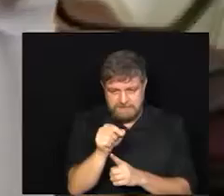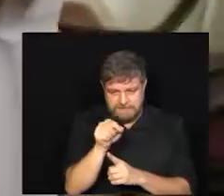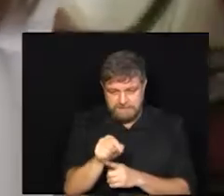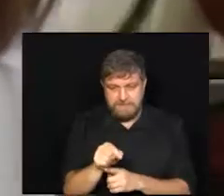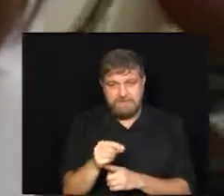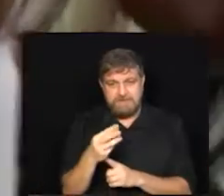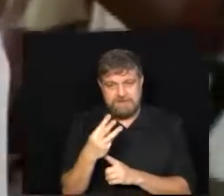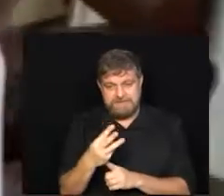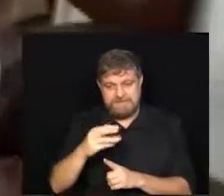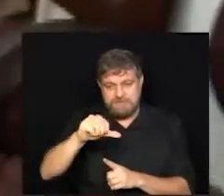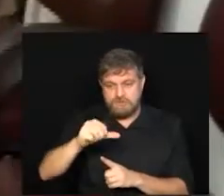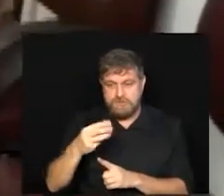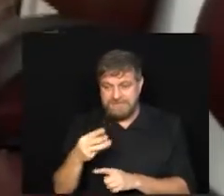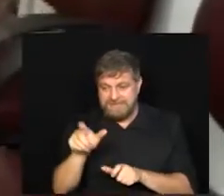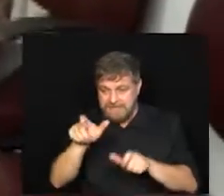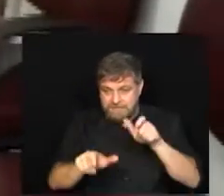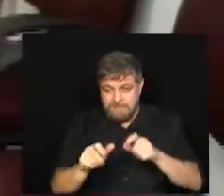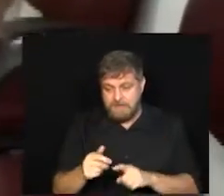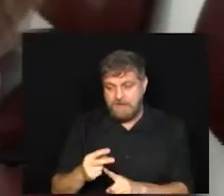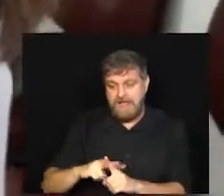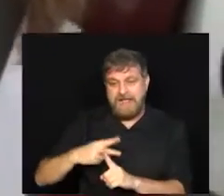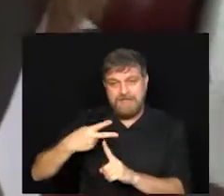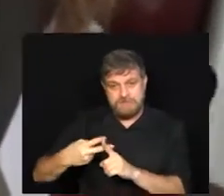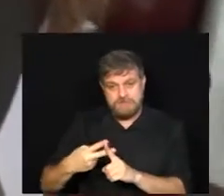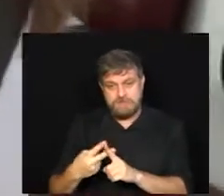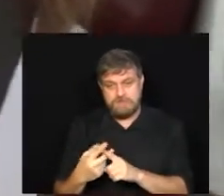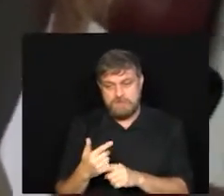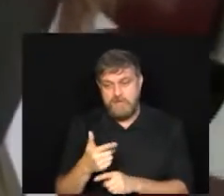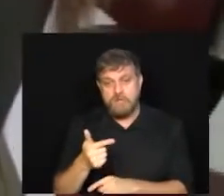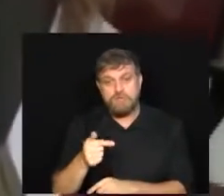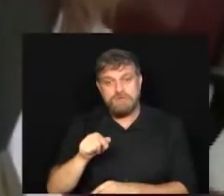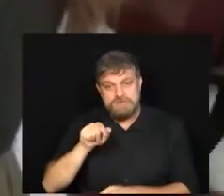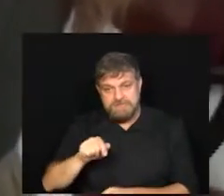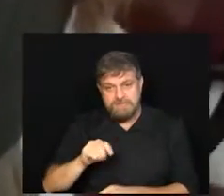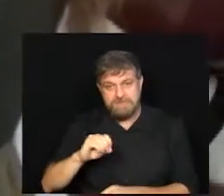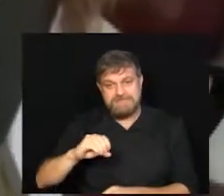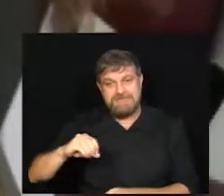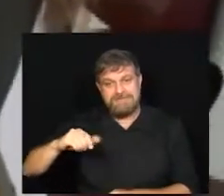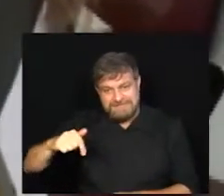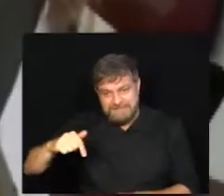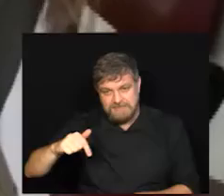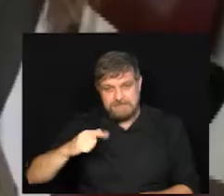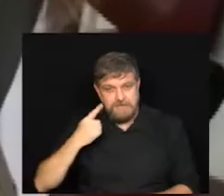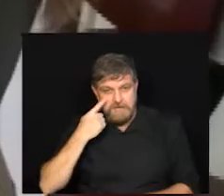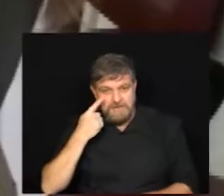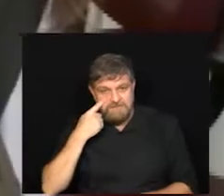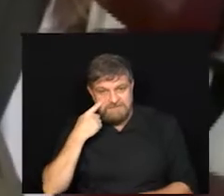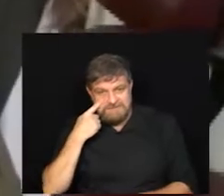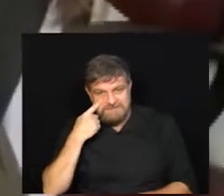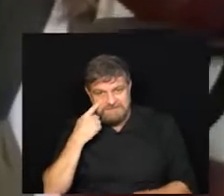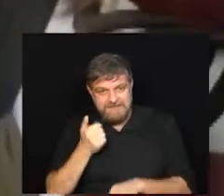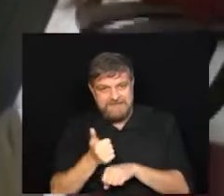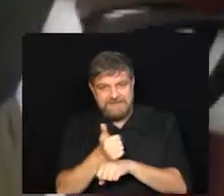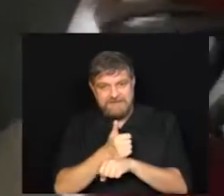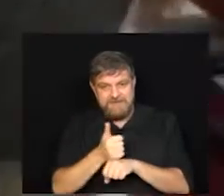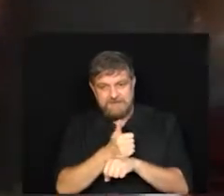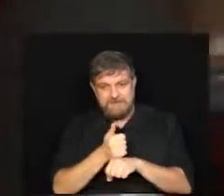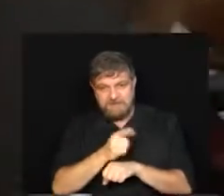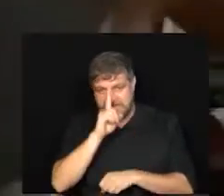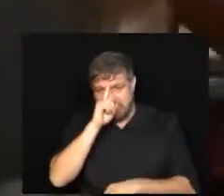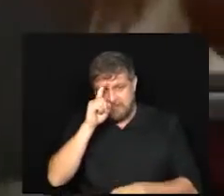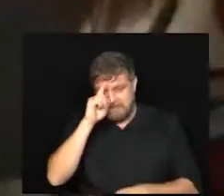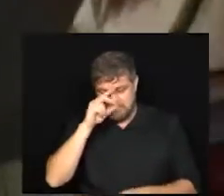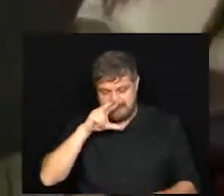56.393 pessoas e a segunda dose 12.007. Aí nas imagens você vê os profissionais do Hospital